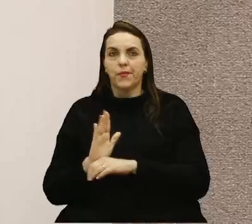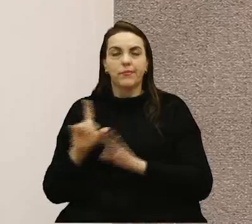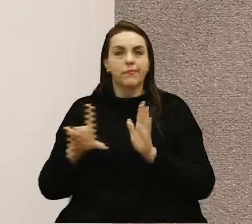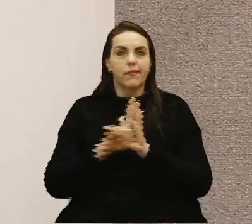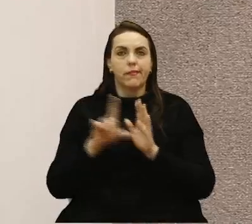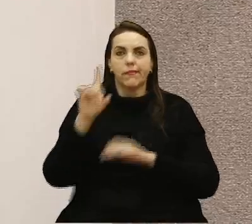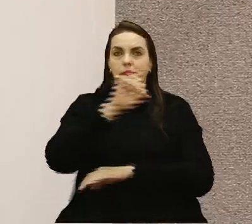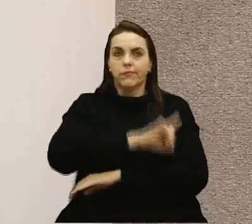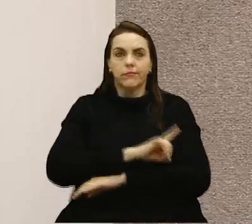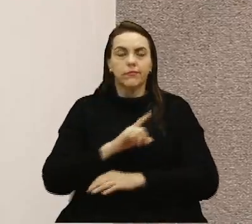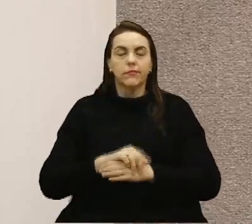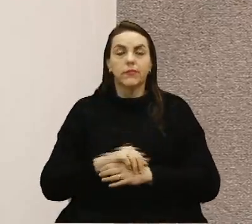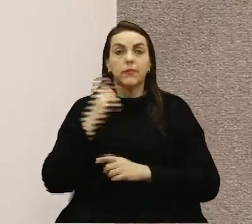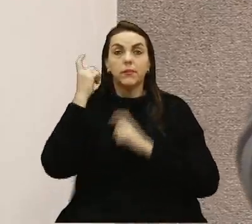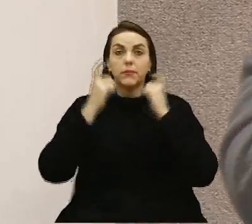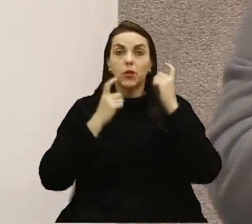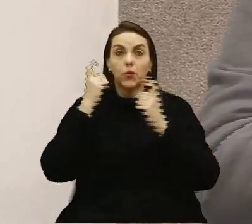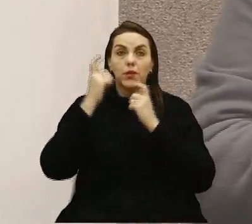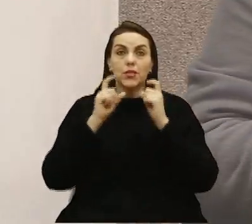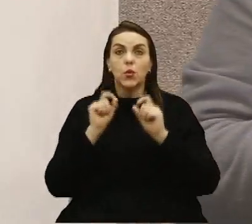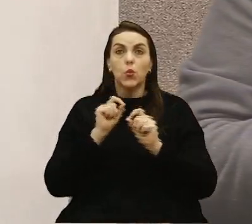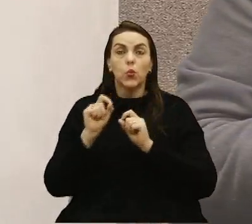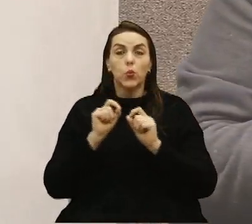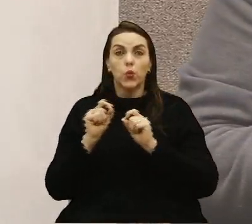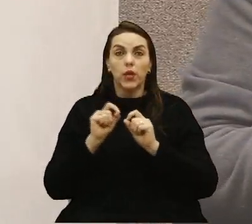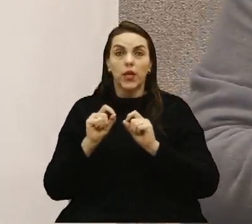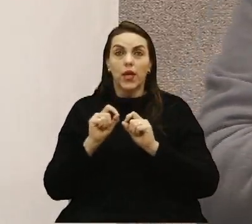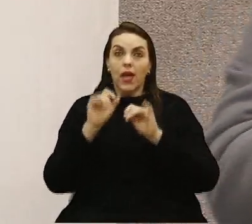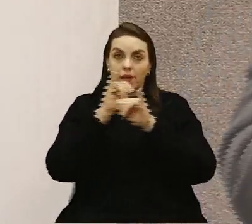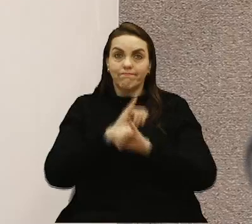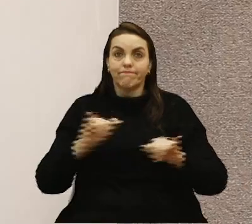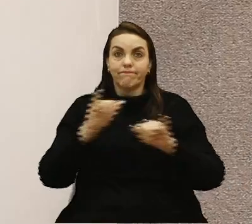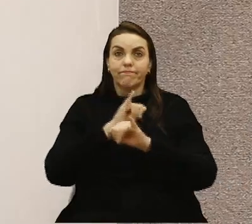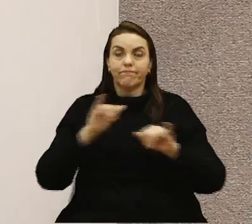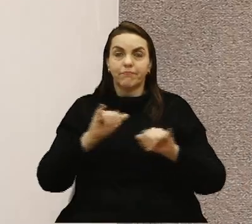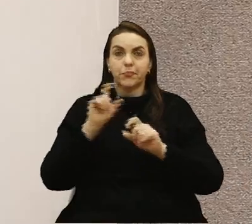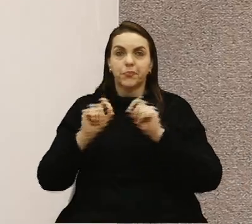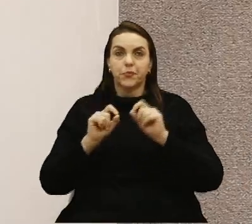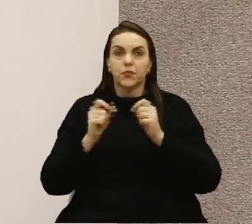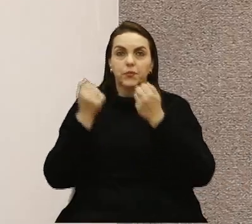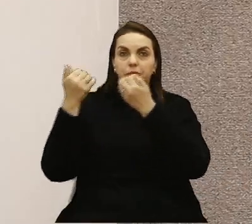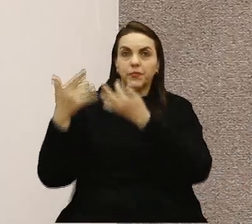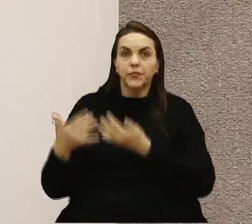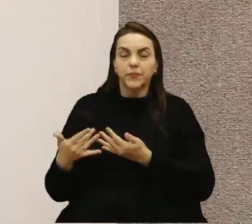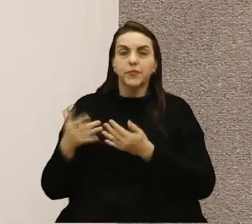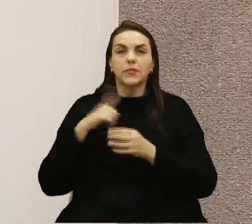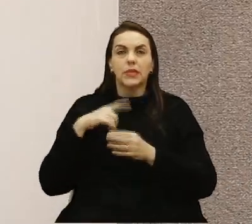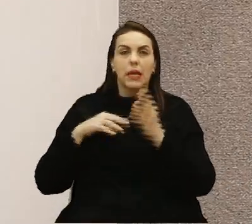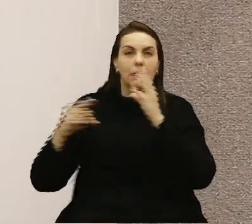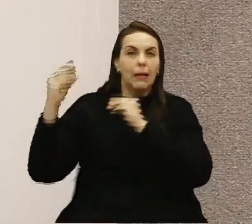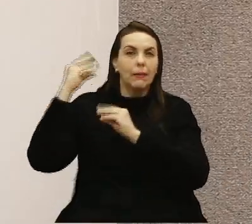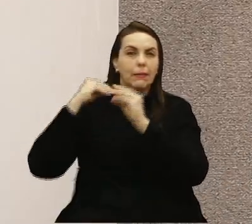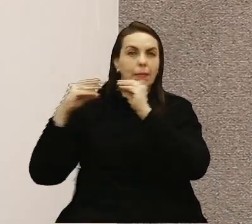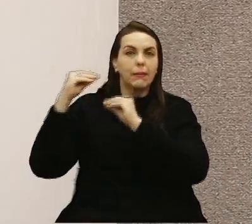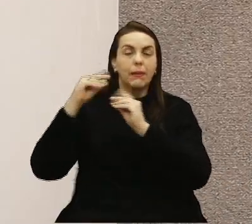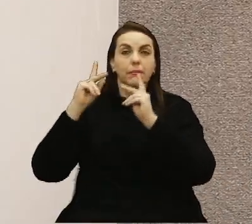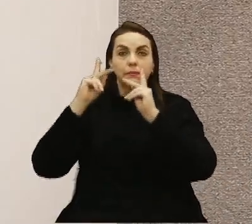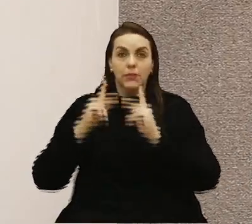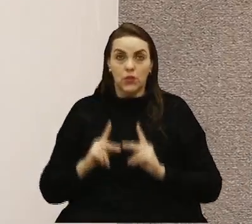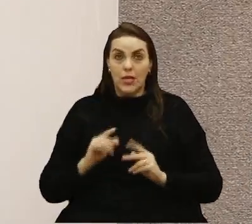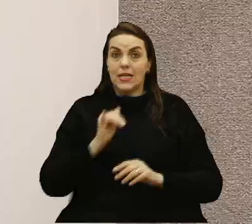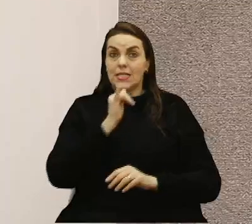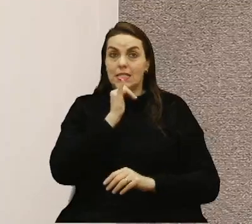dia, a preocupação é que, às vezes, a comunicação do que está sendo dito também chega com ruídos, né, para as pessoas. Por exemplo,